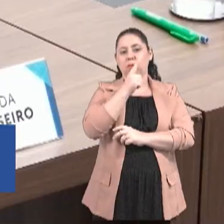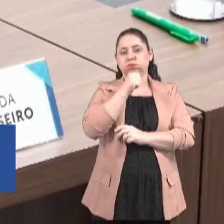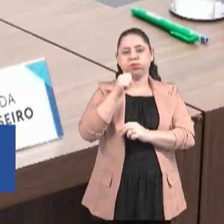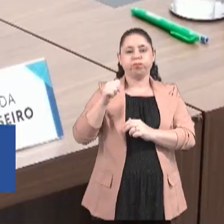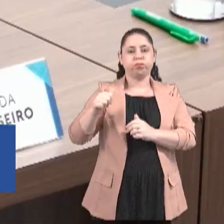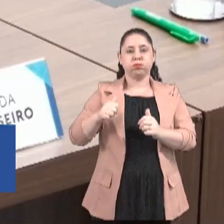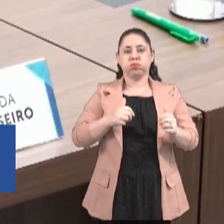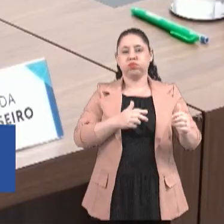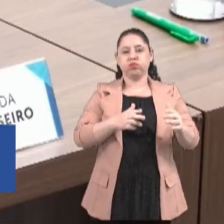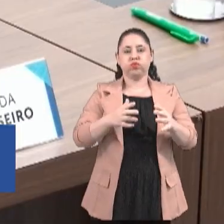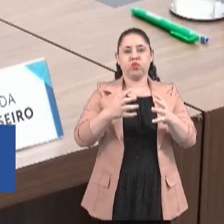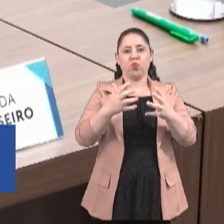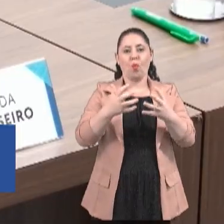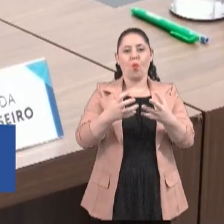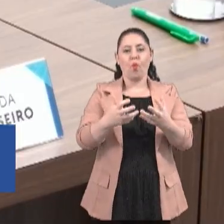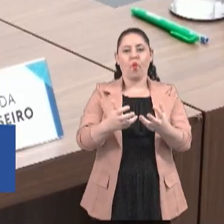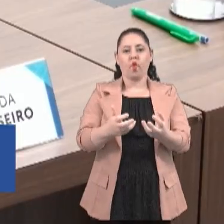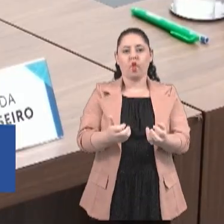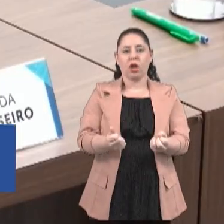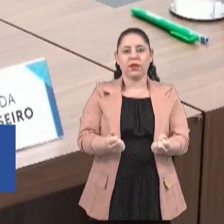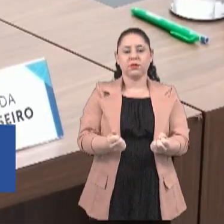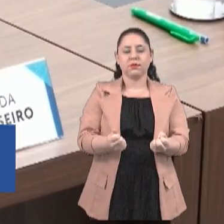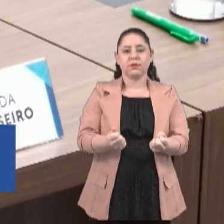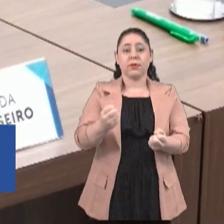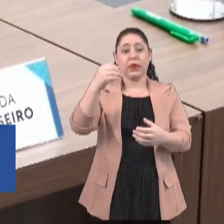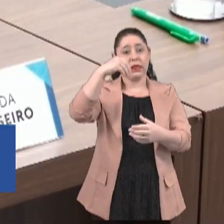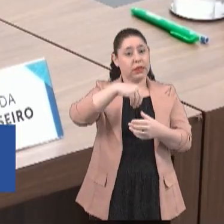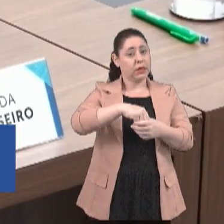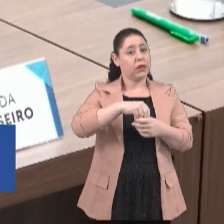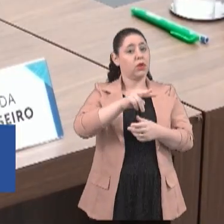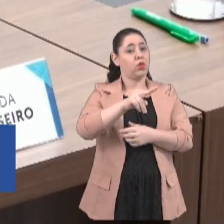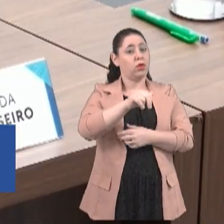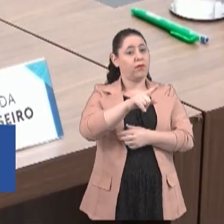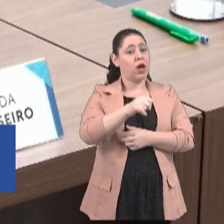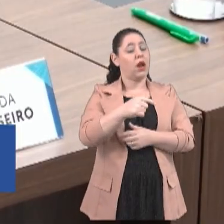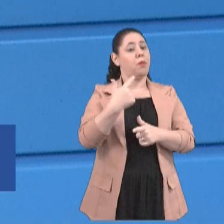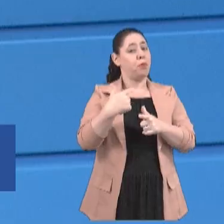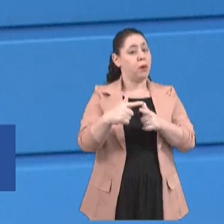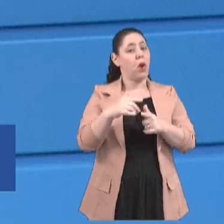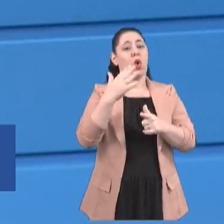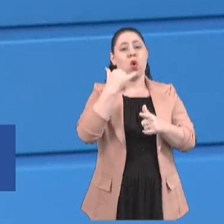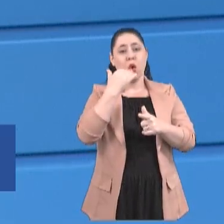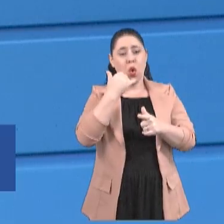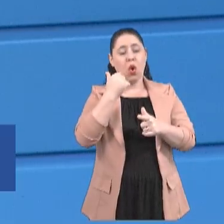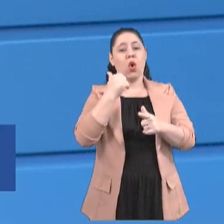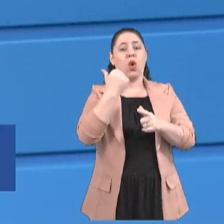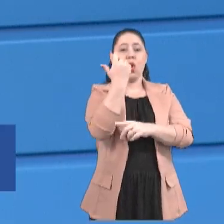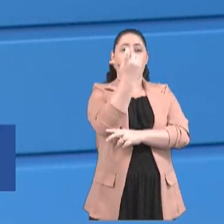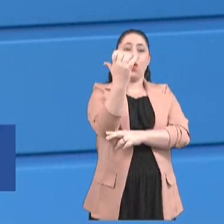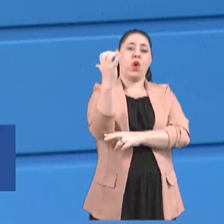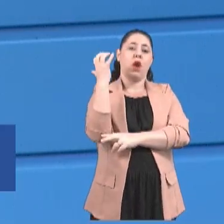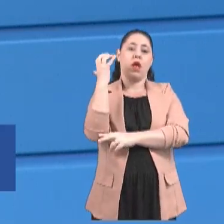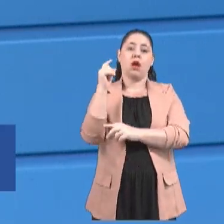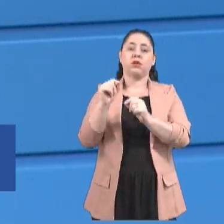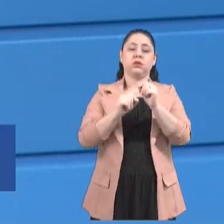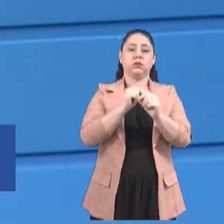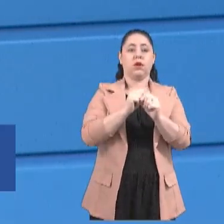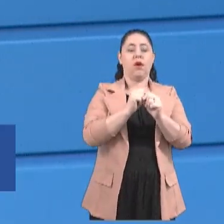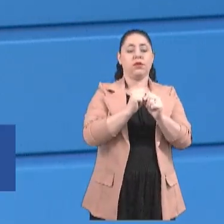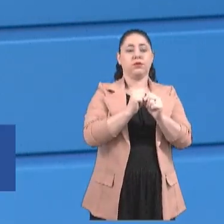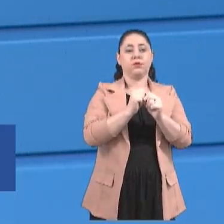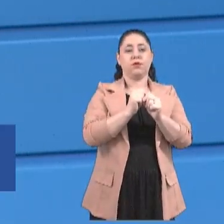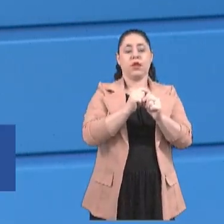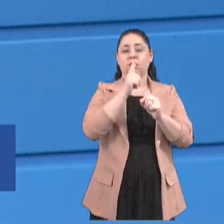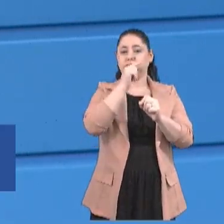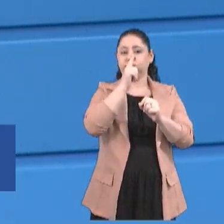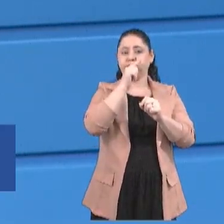da Celulose, minha querida Mara. Problema seríssimo na alimentação da flora, aliás, da